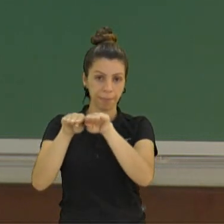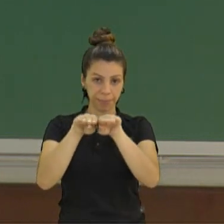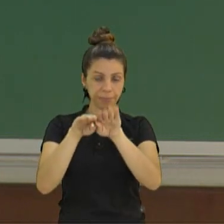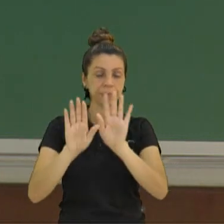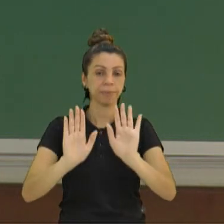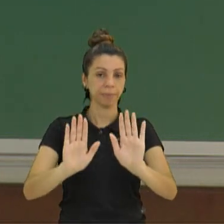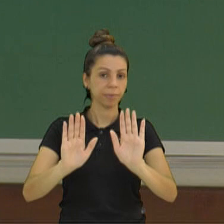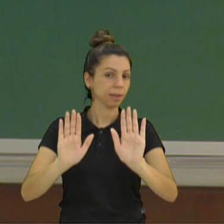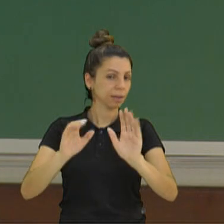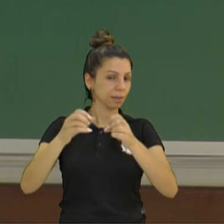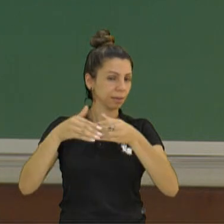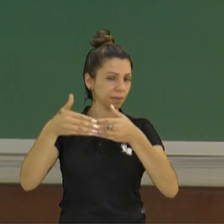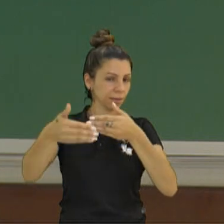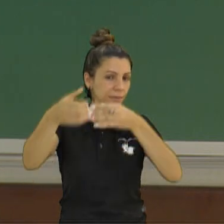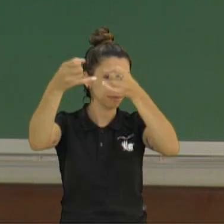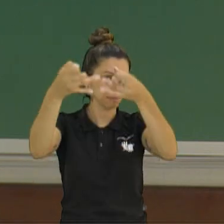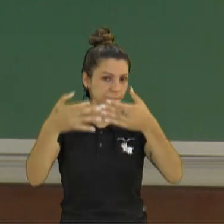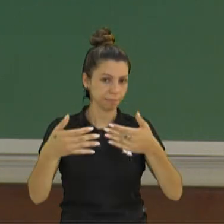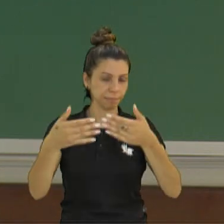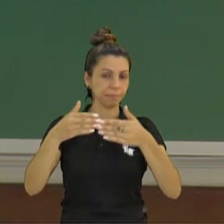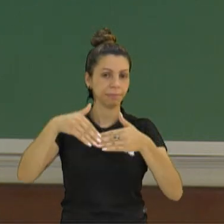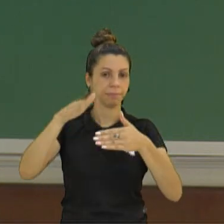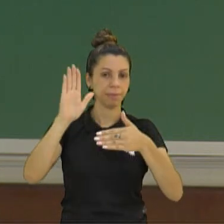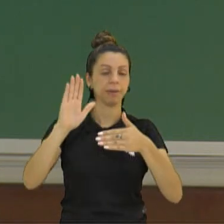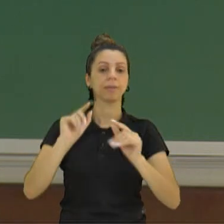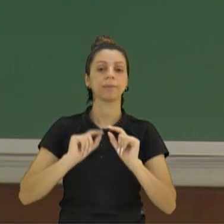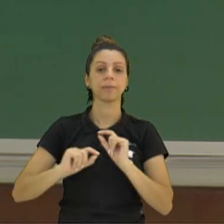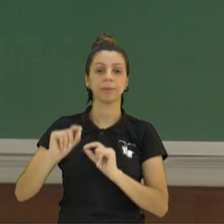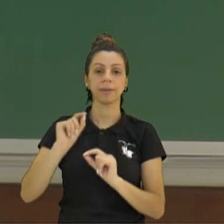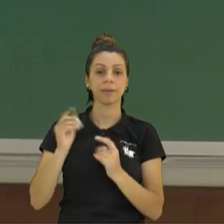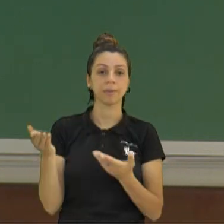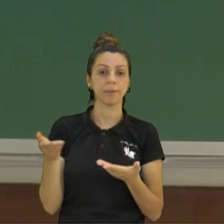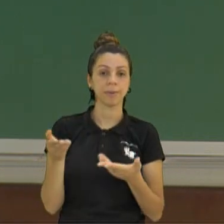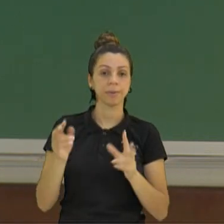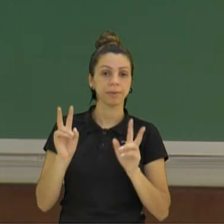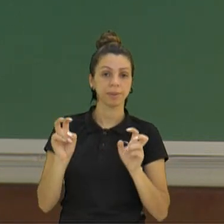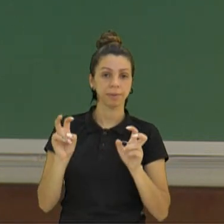certo? E nós já vamos falar mais um pouquinho dela. Vamos ver o que nós temos para hoje.